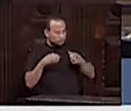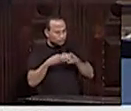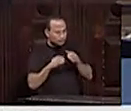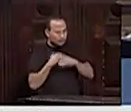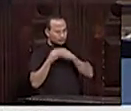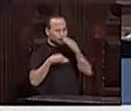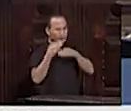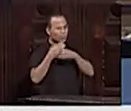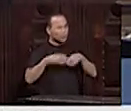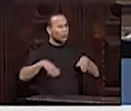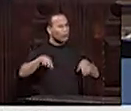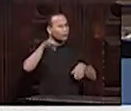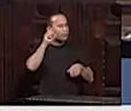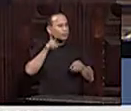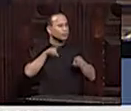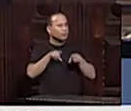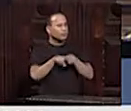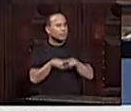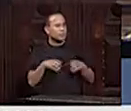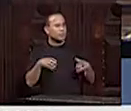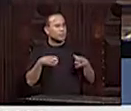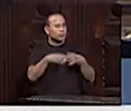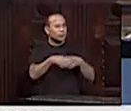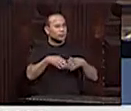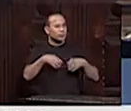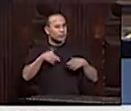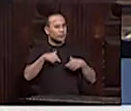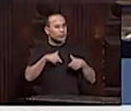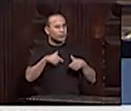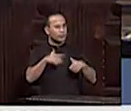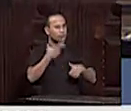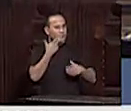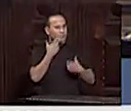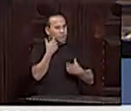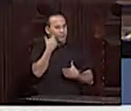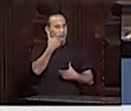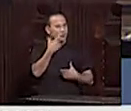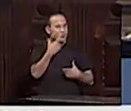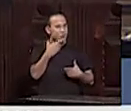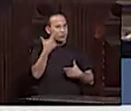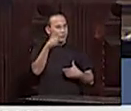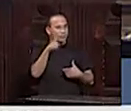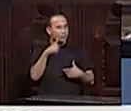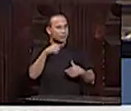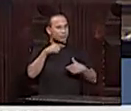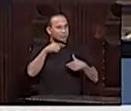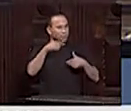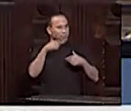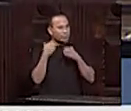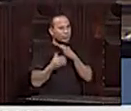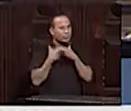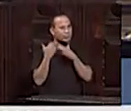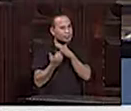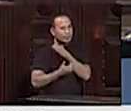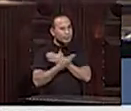também o Sindicato dos Trabalhadores. Importante ouvir tanto a empresa quanto os trabalhadores para